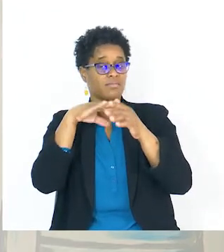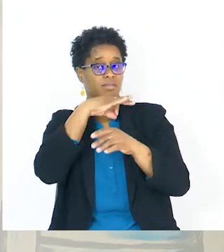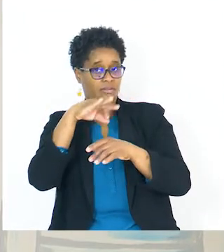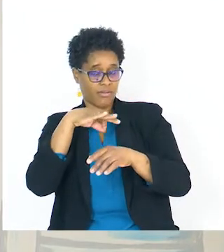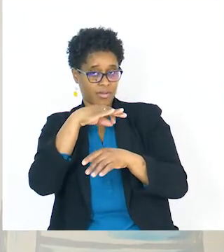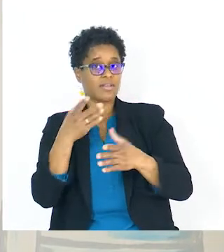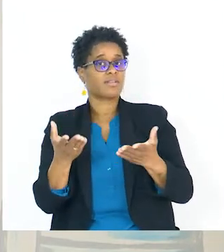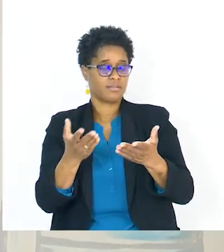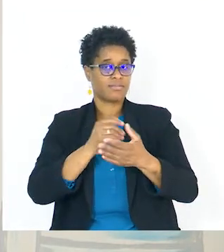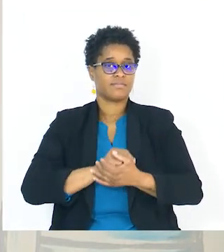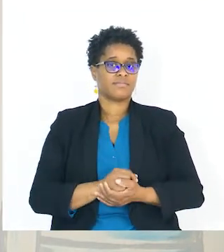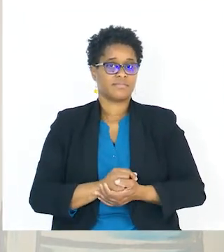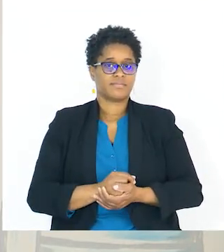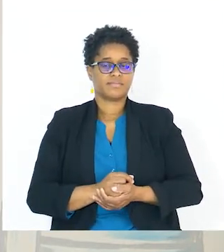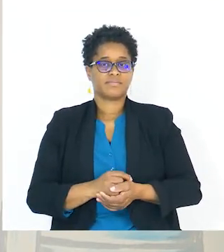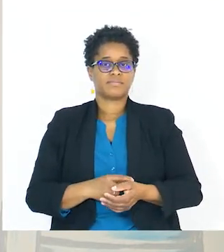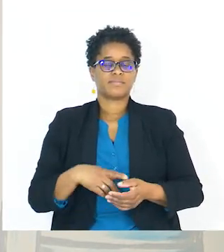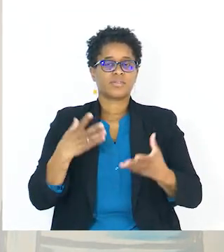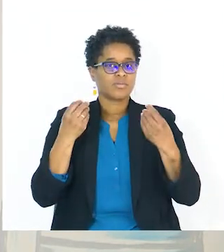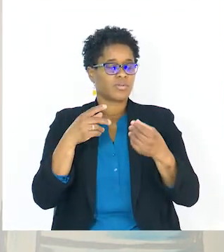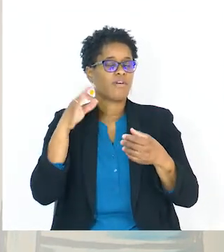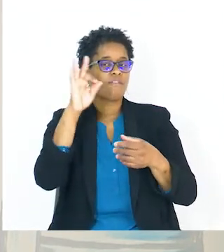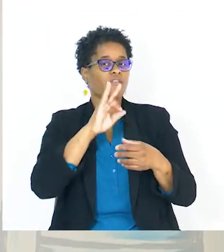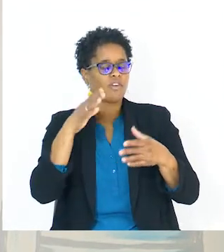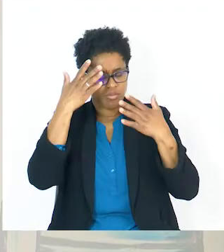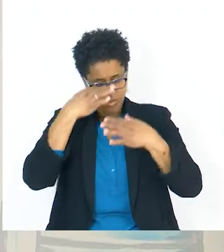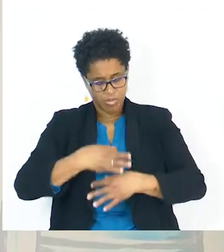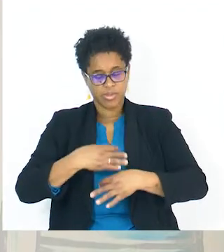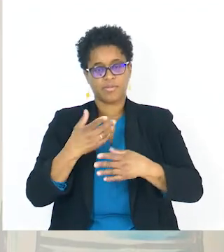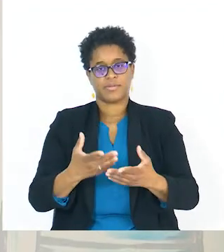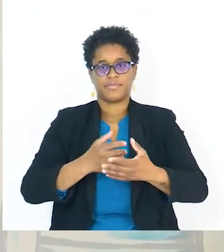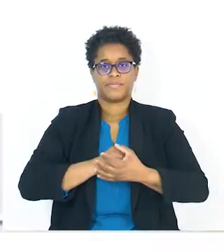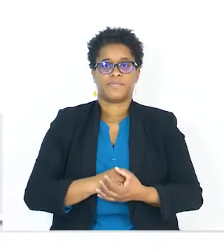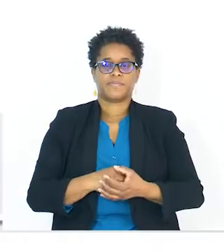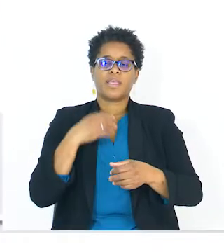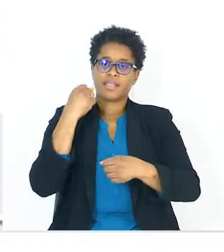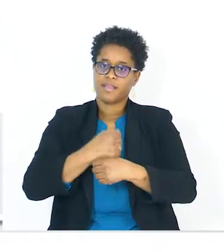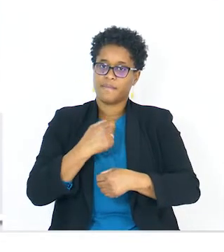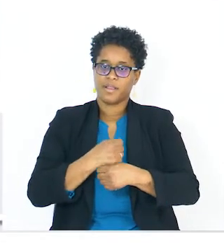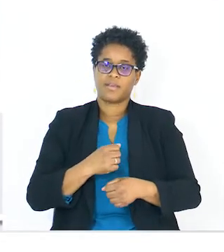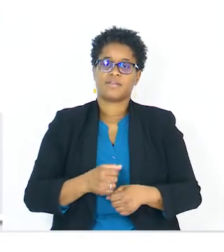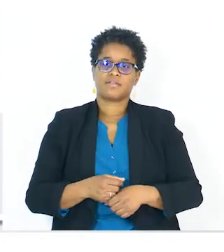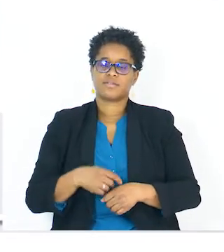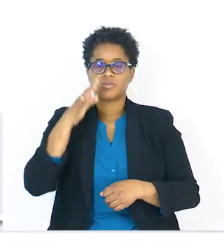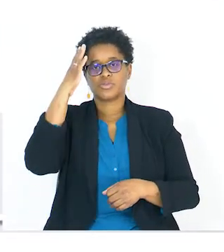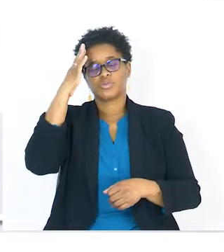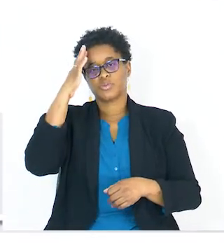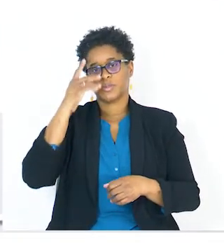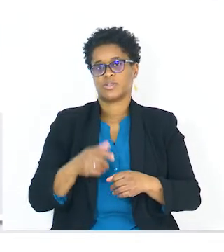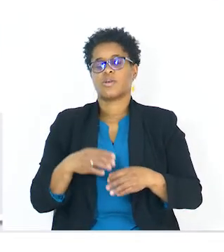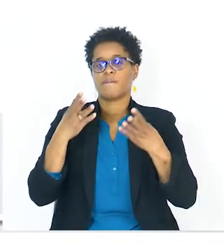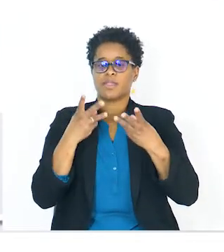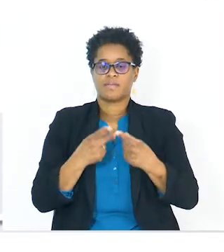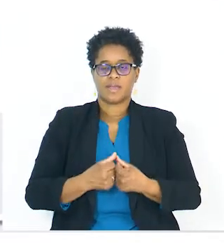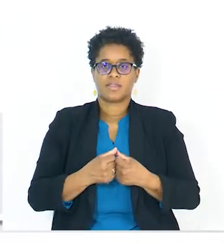na família, não é? Os bons modos, as boas maneiras. Trabalhar com os